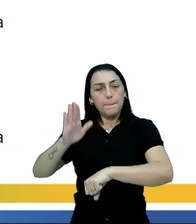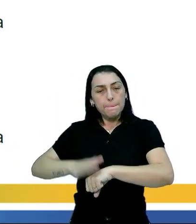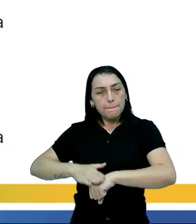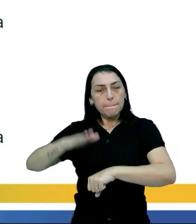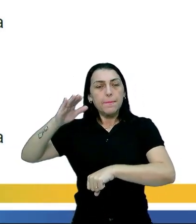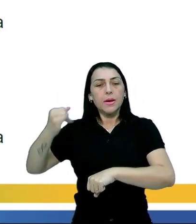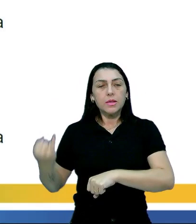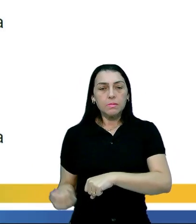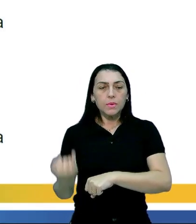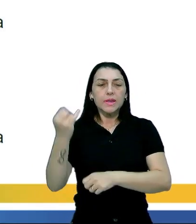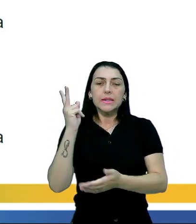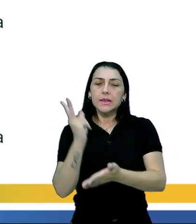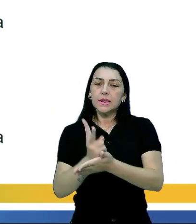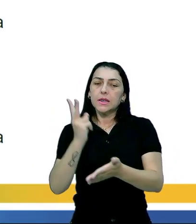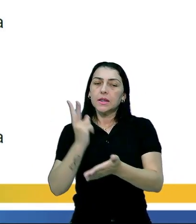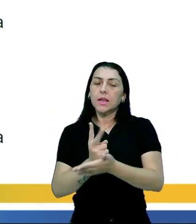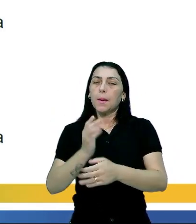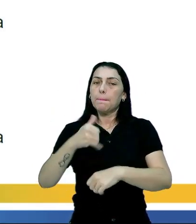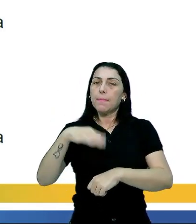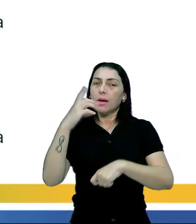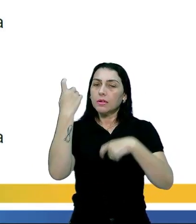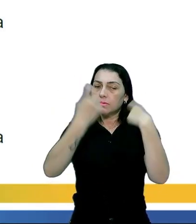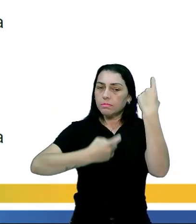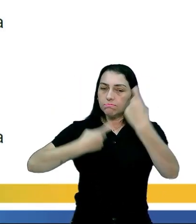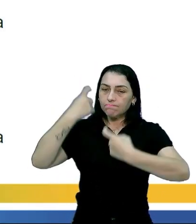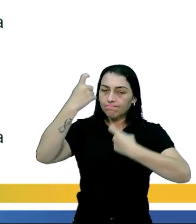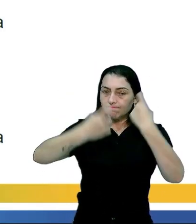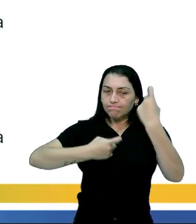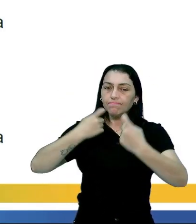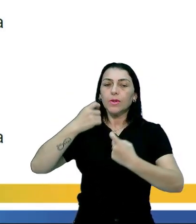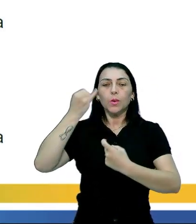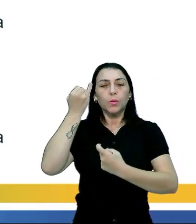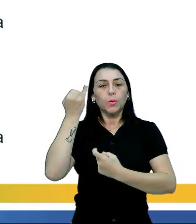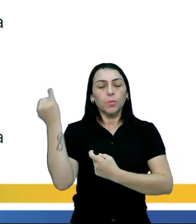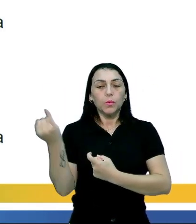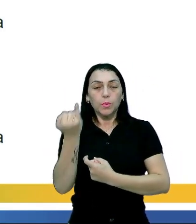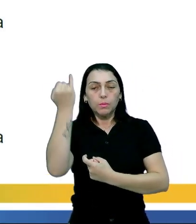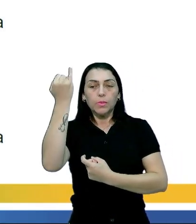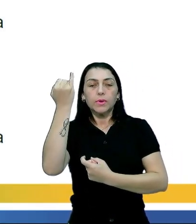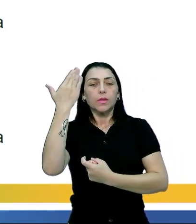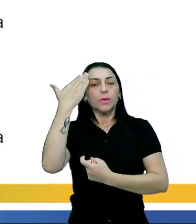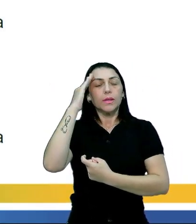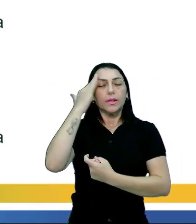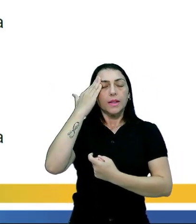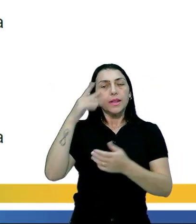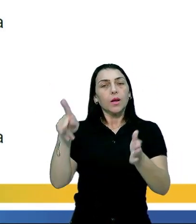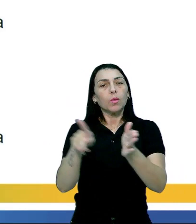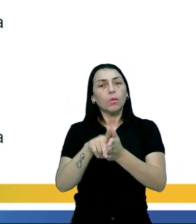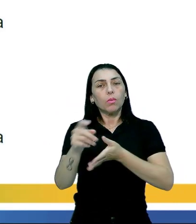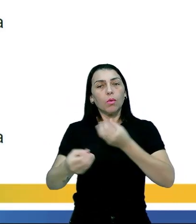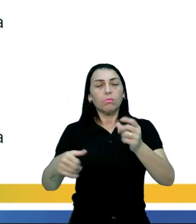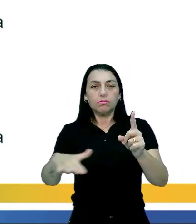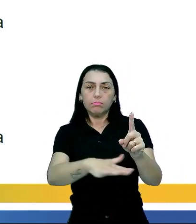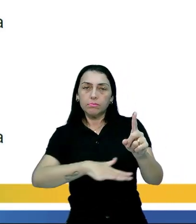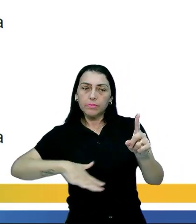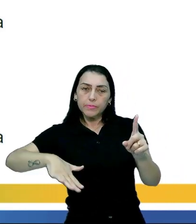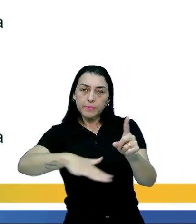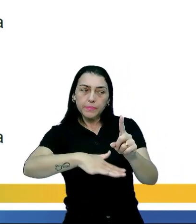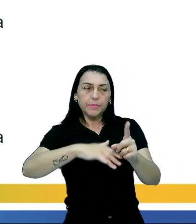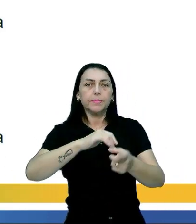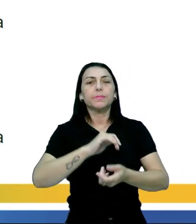E, a mais-valia sempre foi a maior preocupação e essencial para compreender